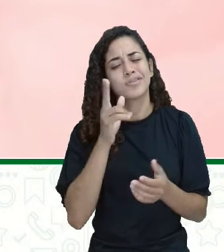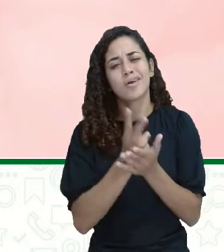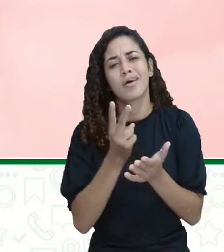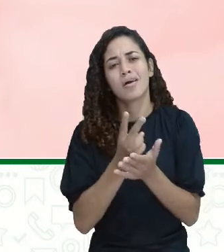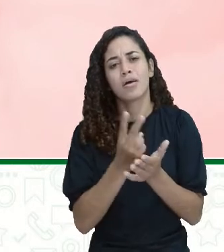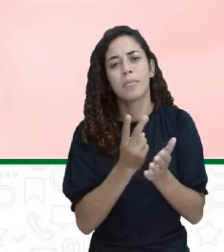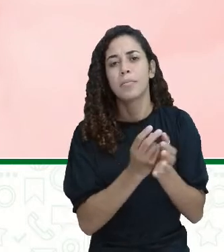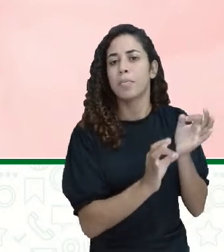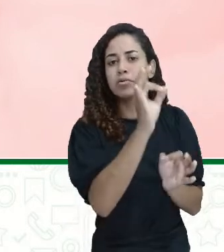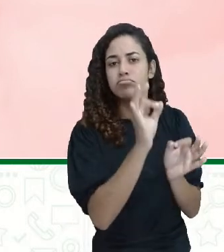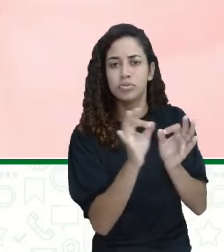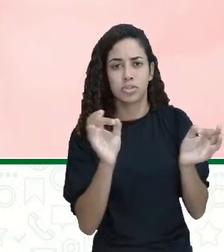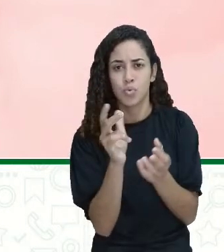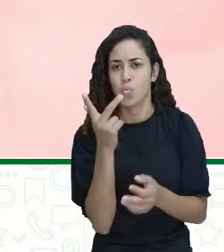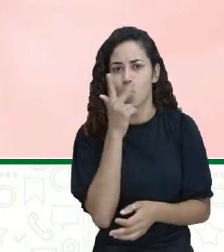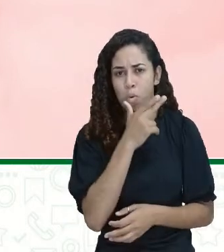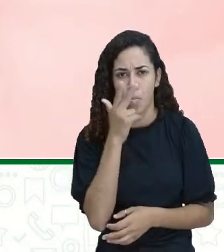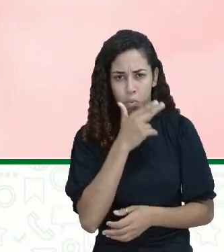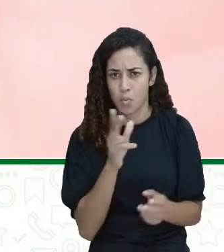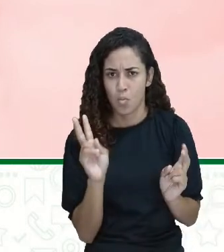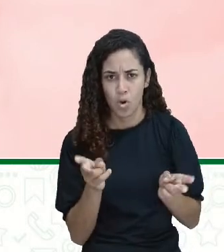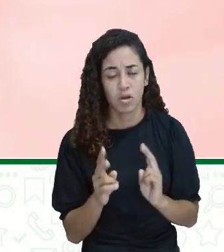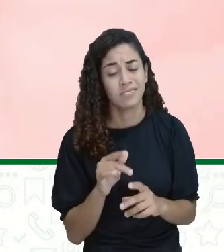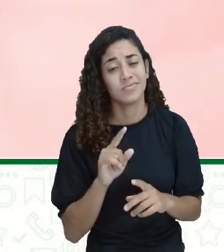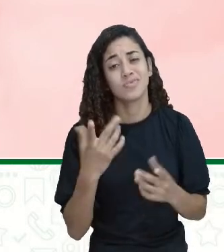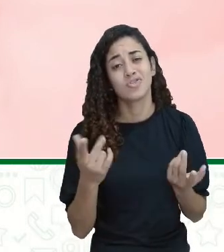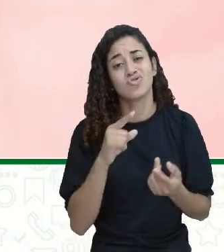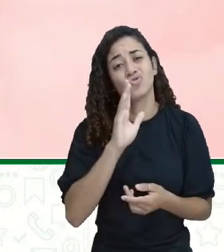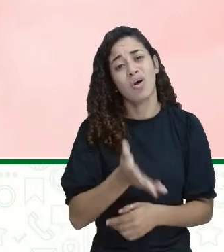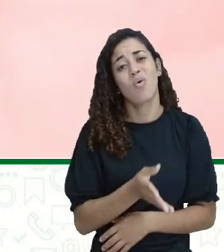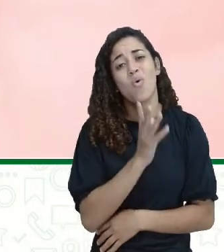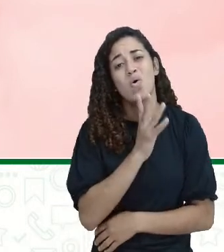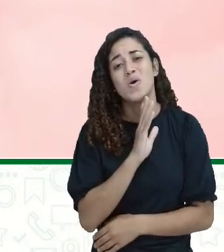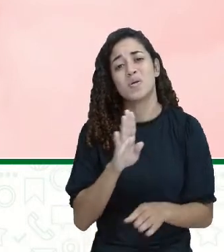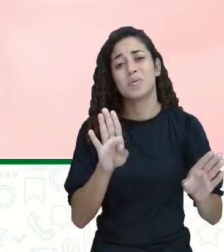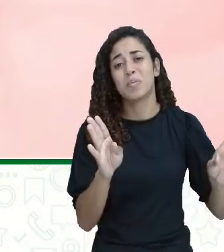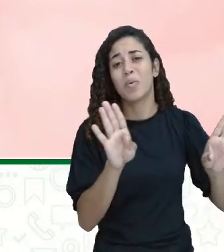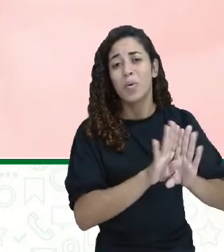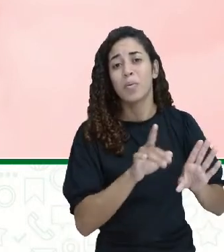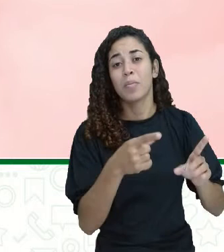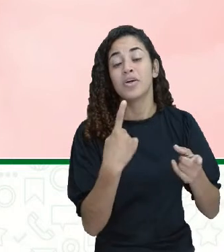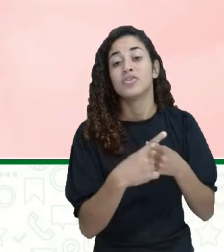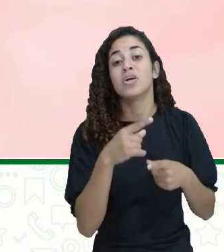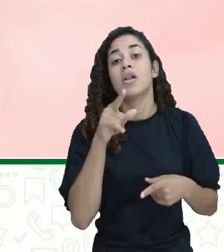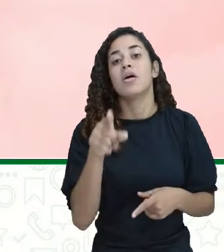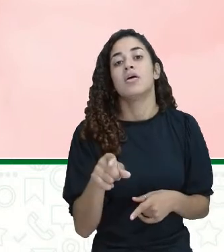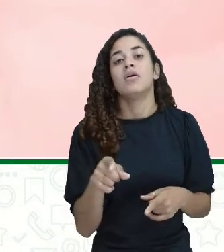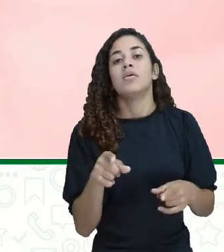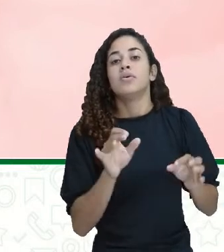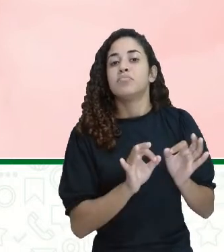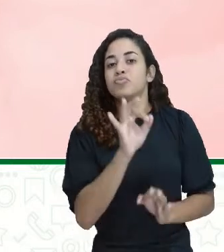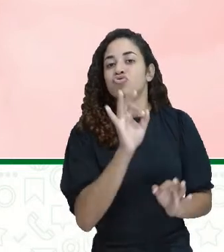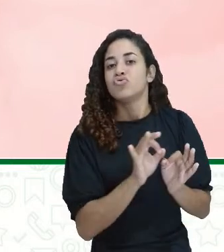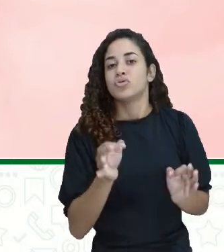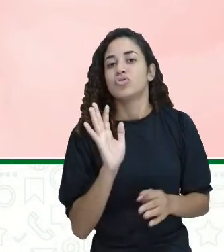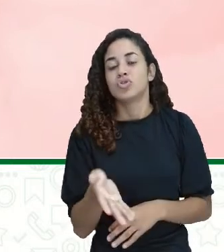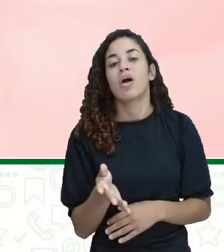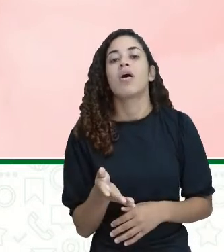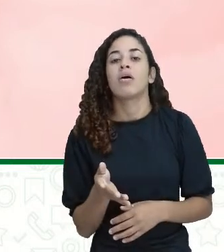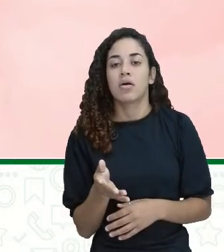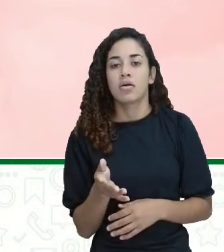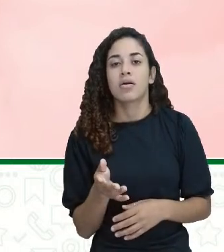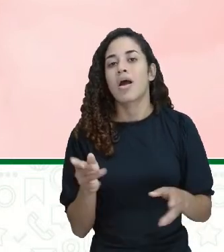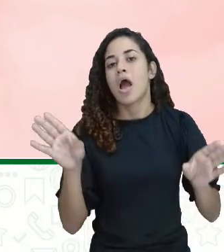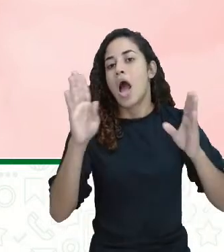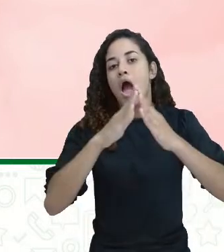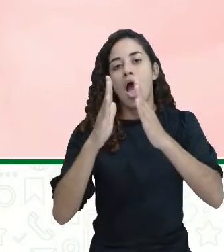você com certeza já conhece essa porta, porque ela é uma medida padrão para todas as